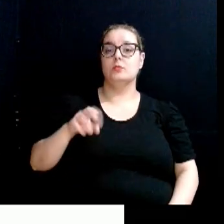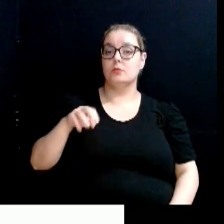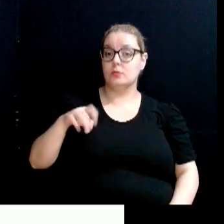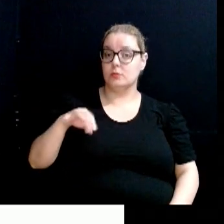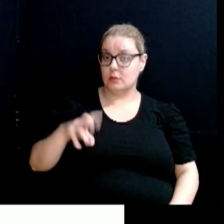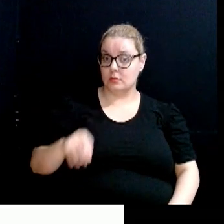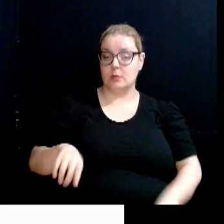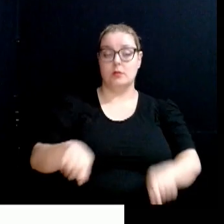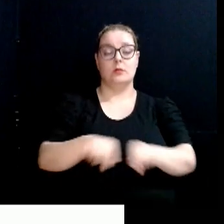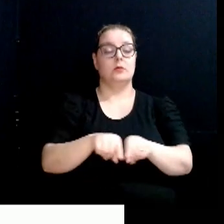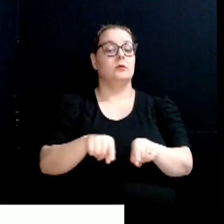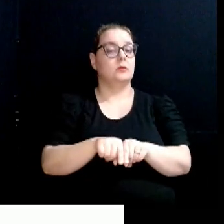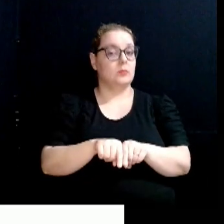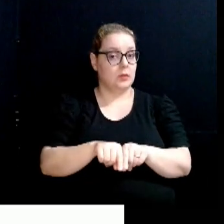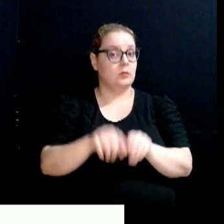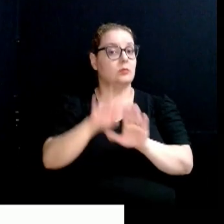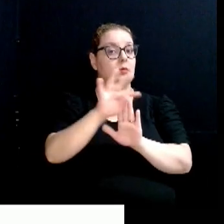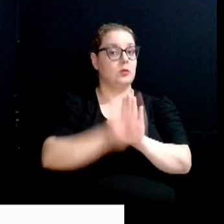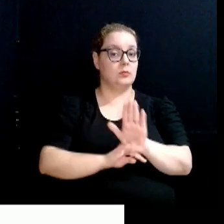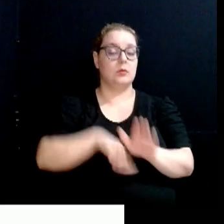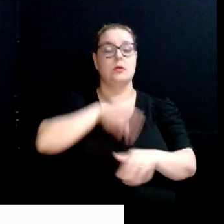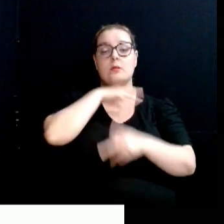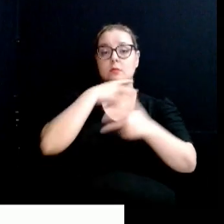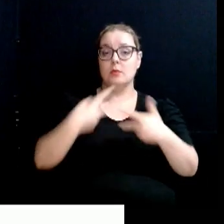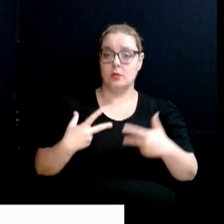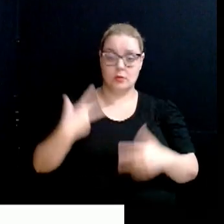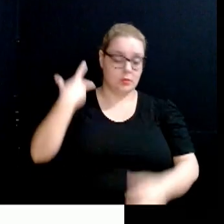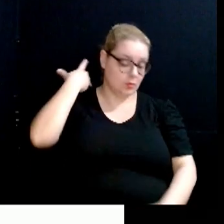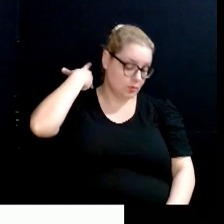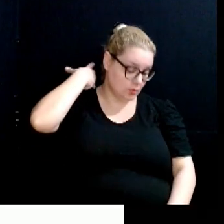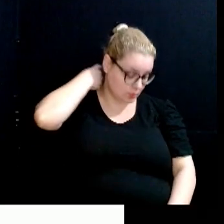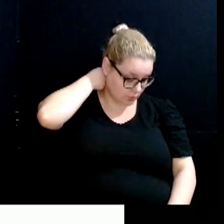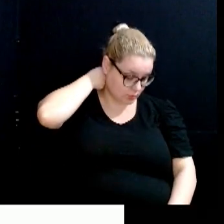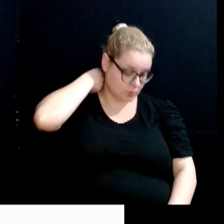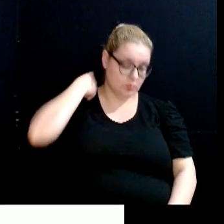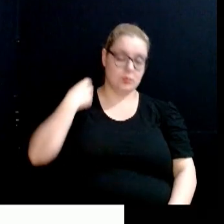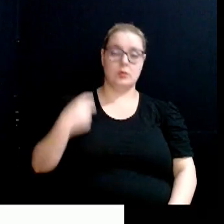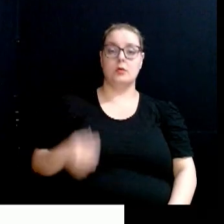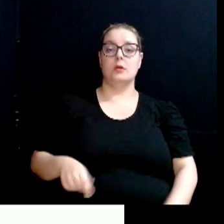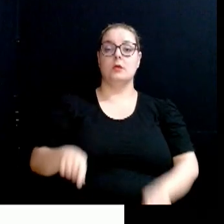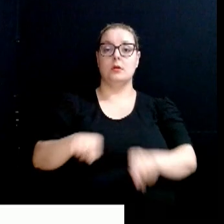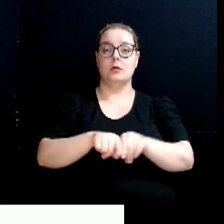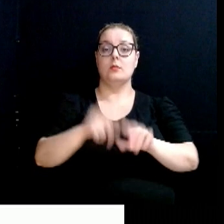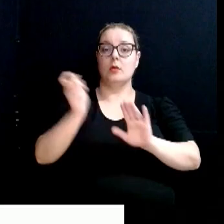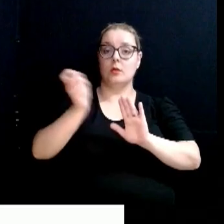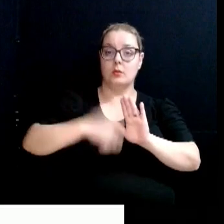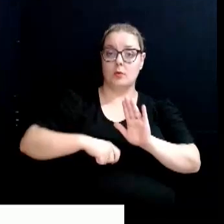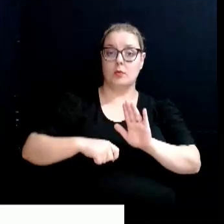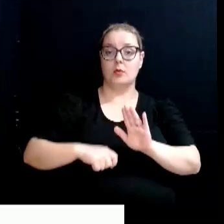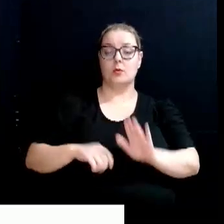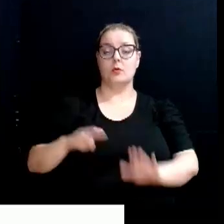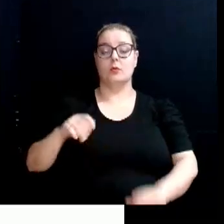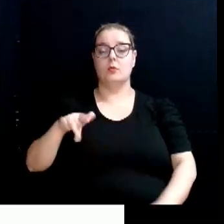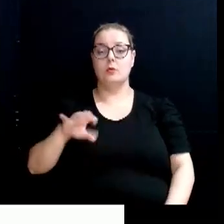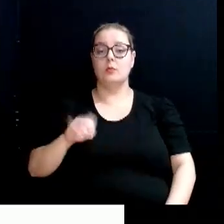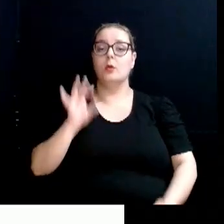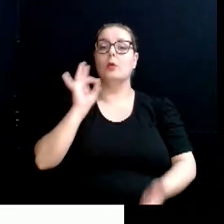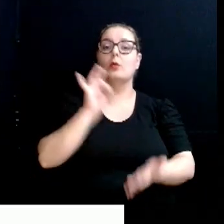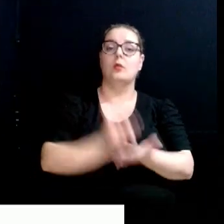texto, esses animais deverão ser microchipados e registrados em um banco oficial do